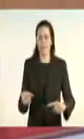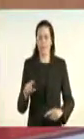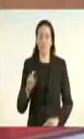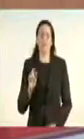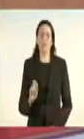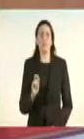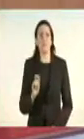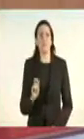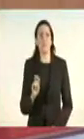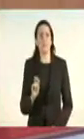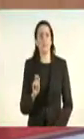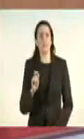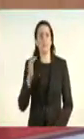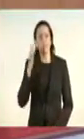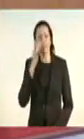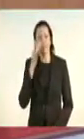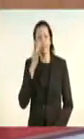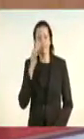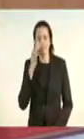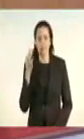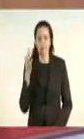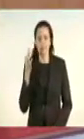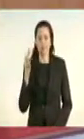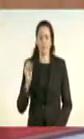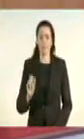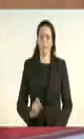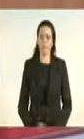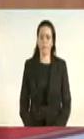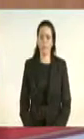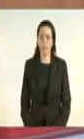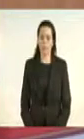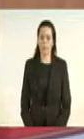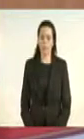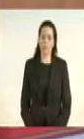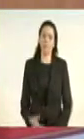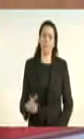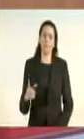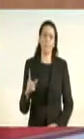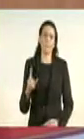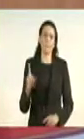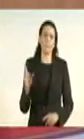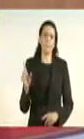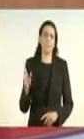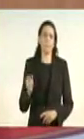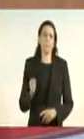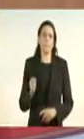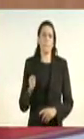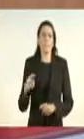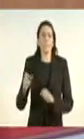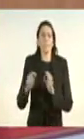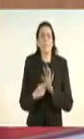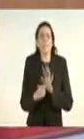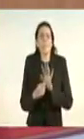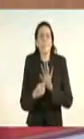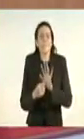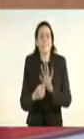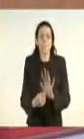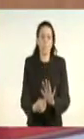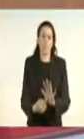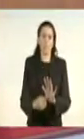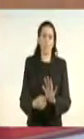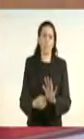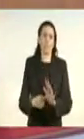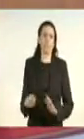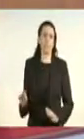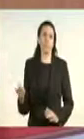cima de obras feitos do governo anterior. E aqui eu gostaria de ressaltar mais uma